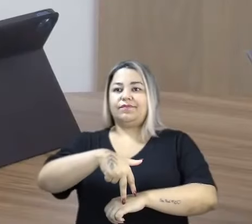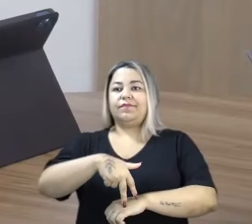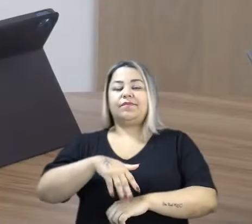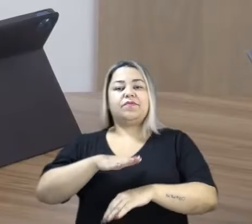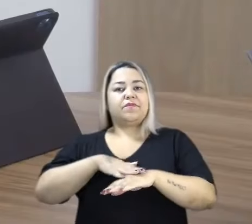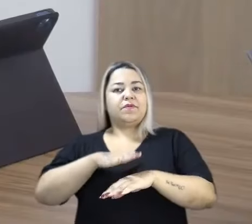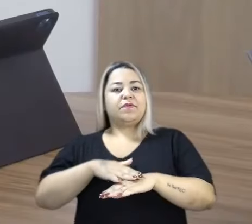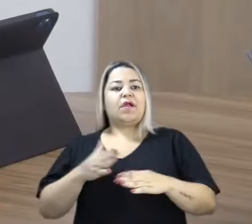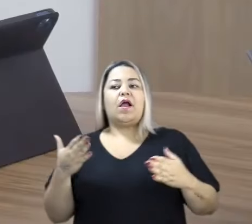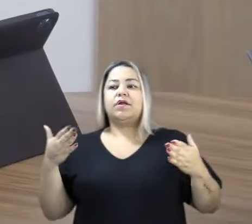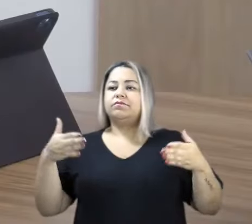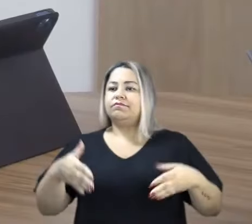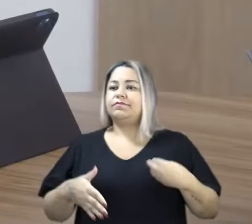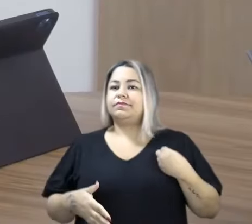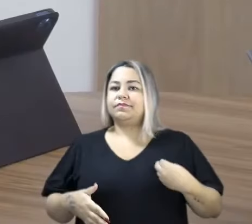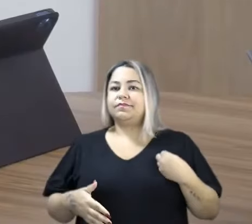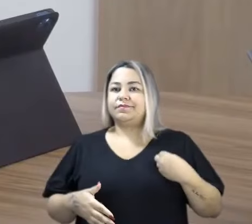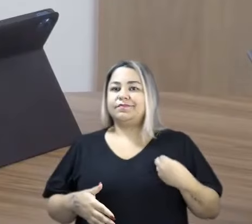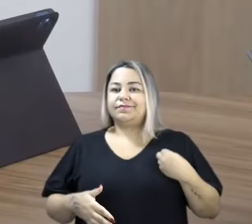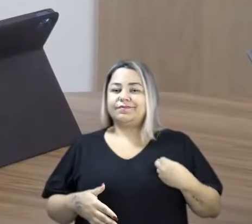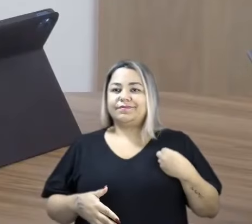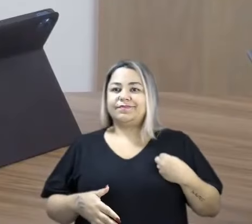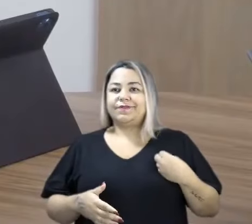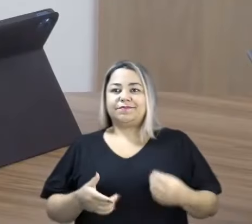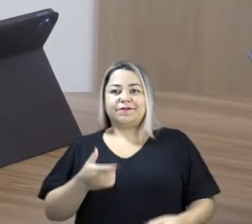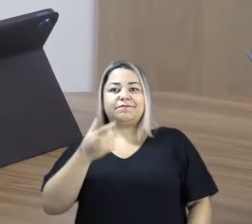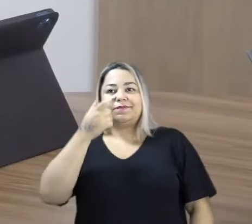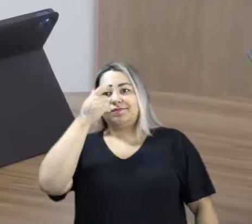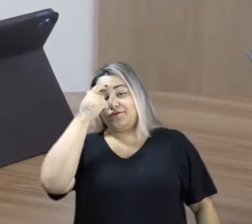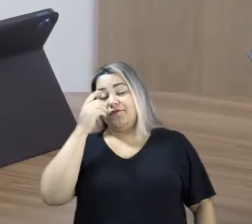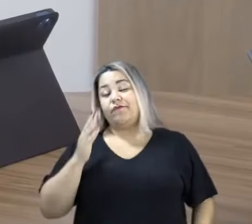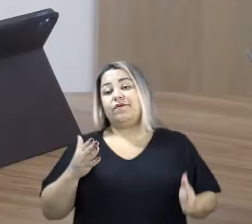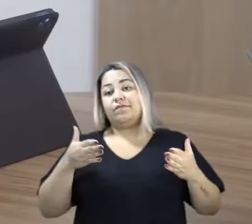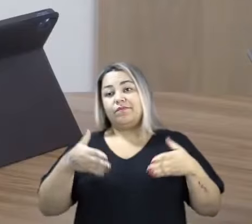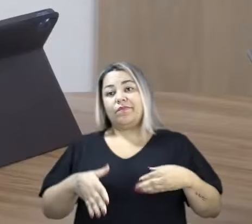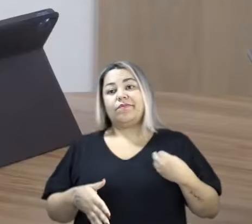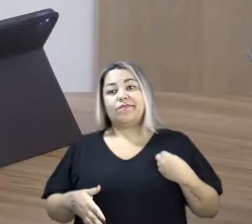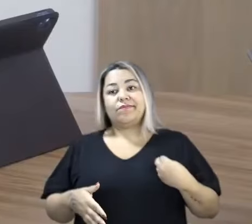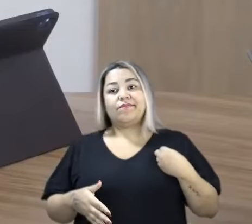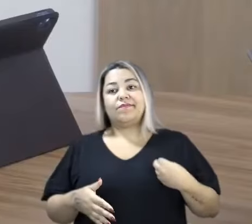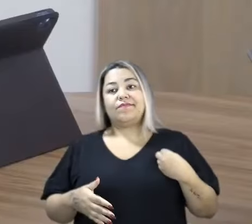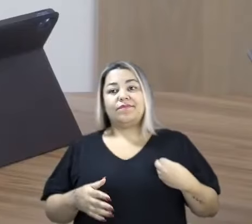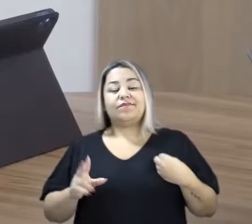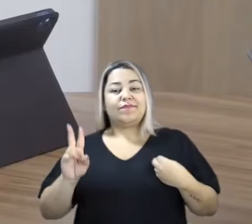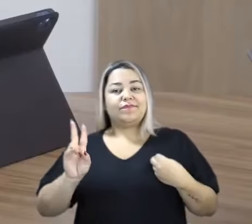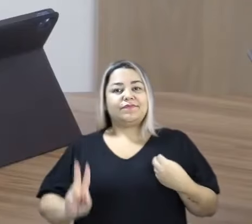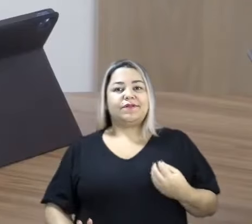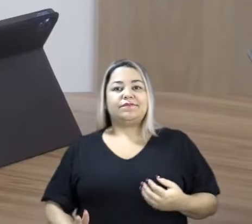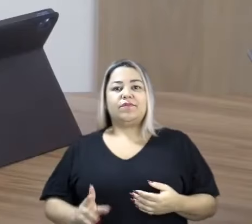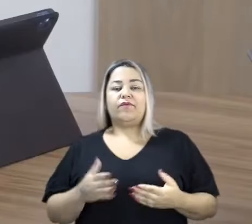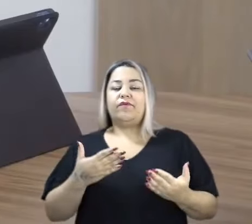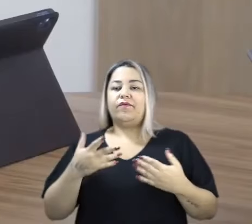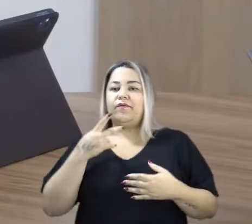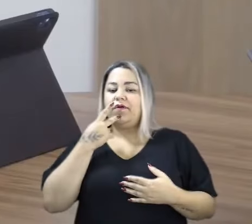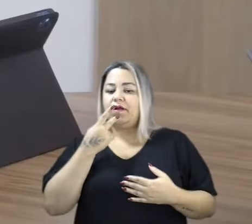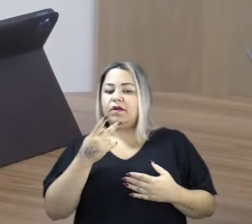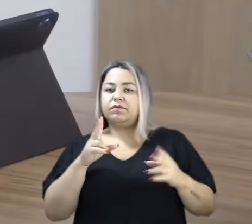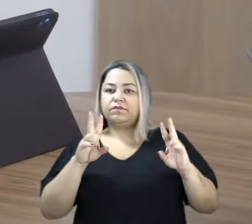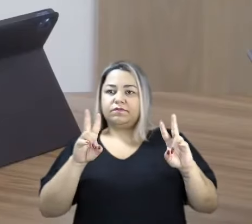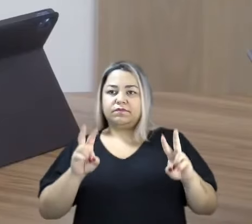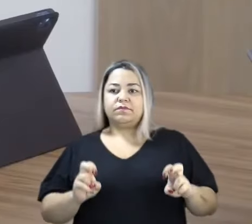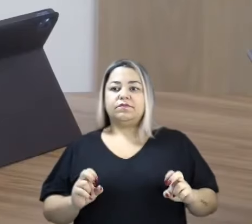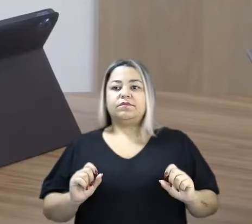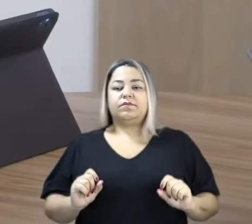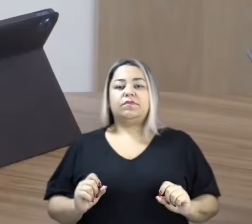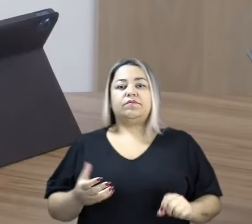mais vezes, né? Na minha cabeça, no meu projeto. Com certeza. Eu vou vir aqui várias vezes falar sobre muitos temas,